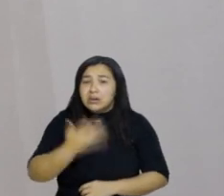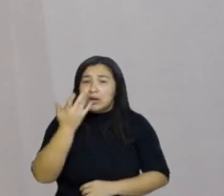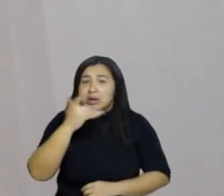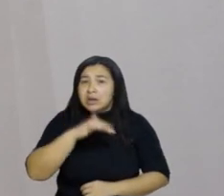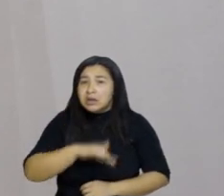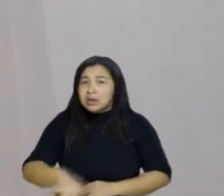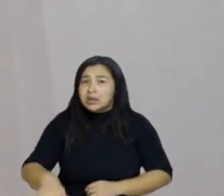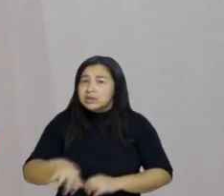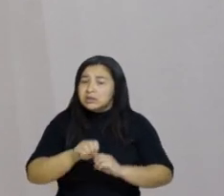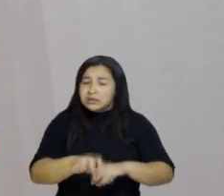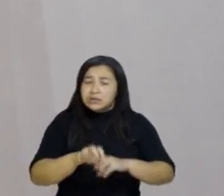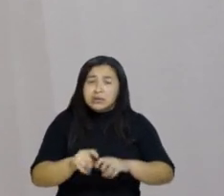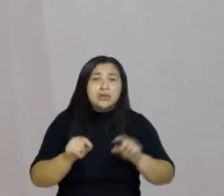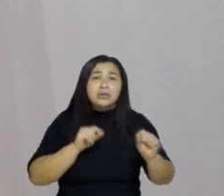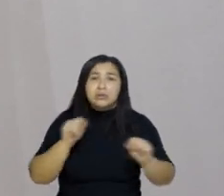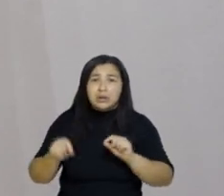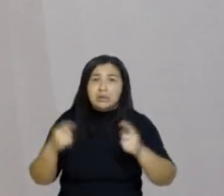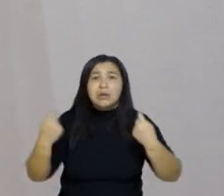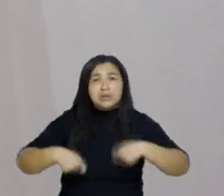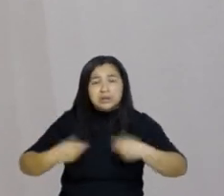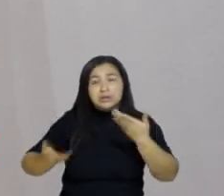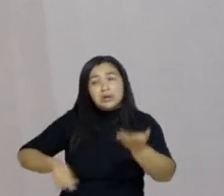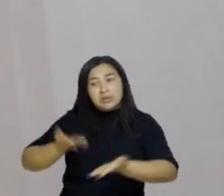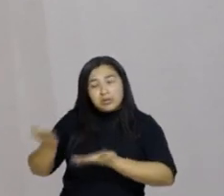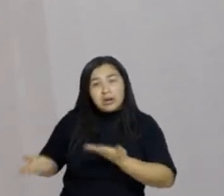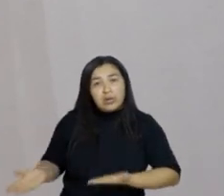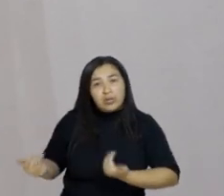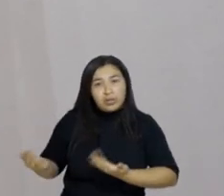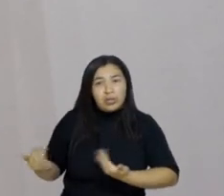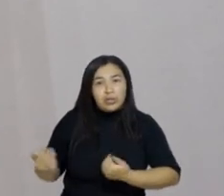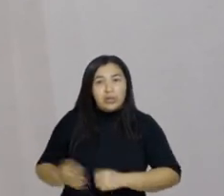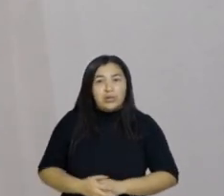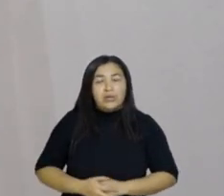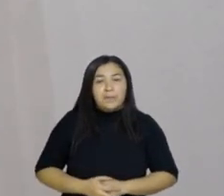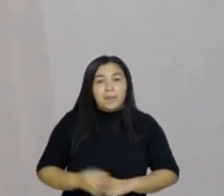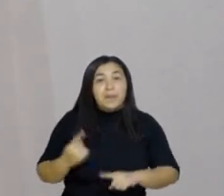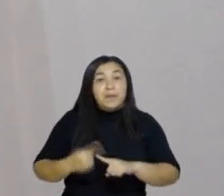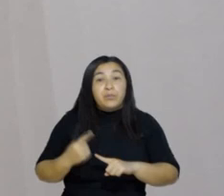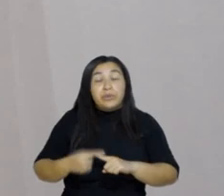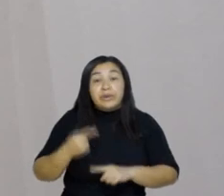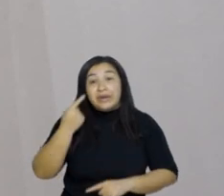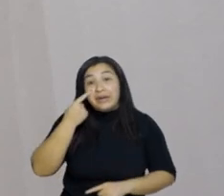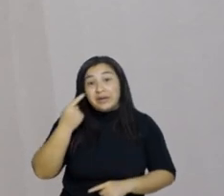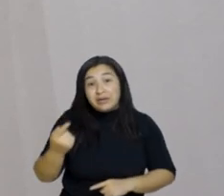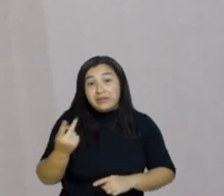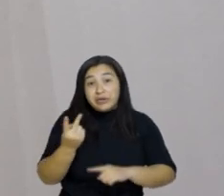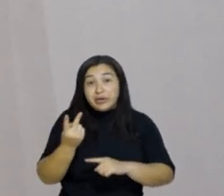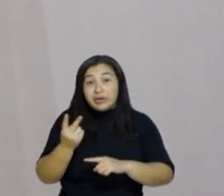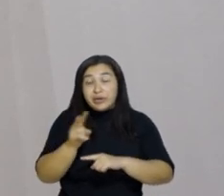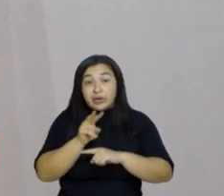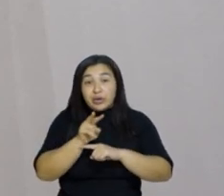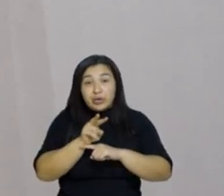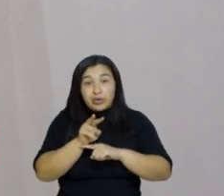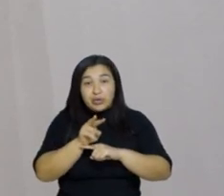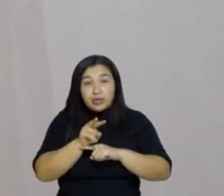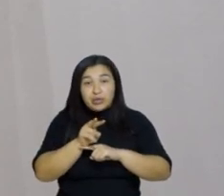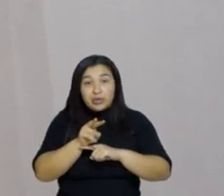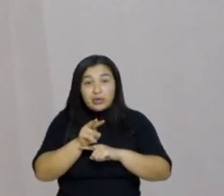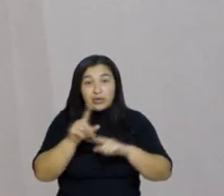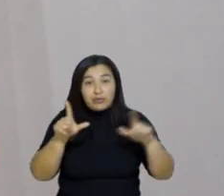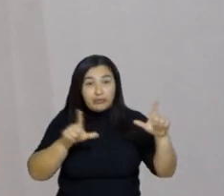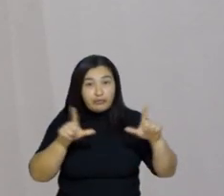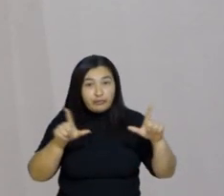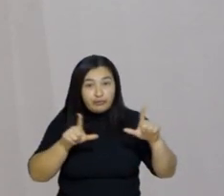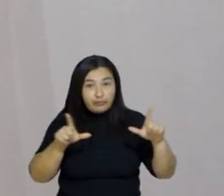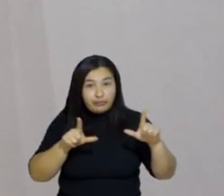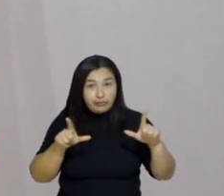crianças, preservar os adolescentes. Porque eu vi esses dias também outro vídeo denunciado,